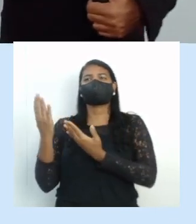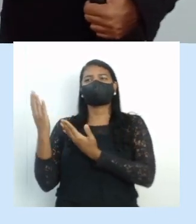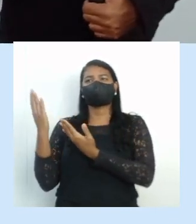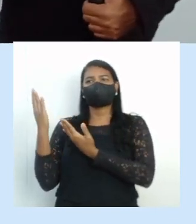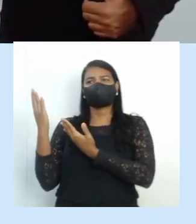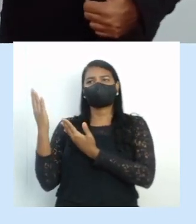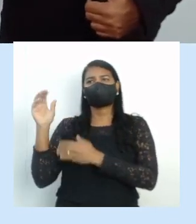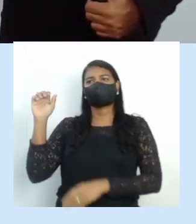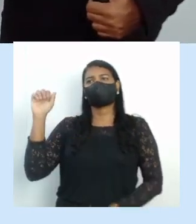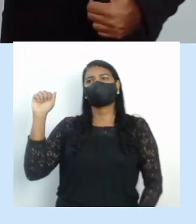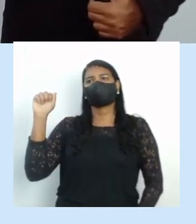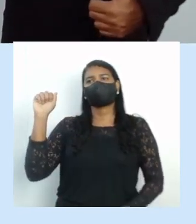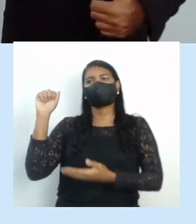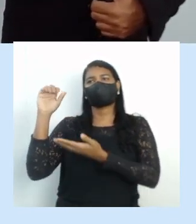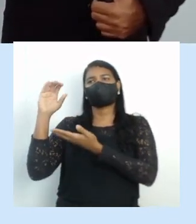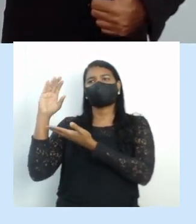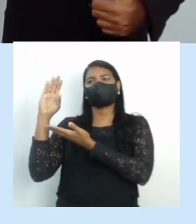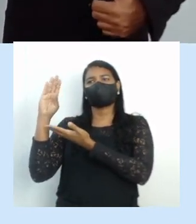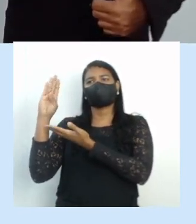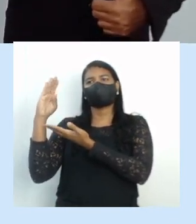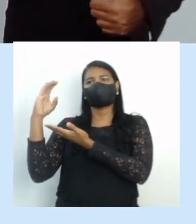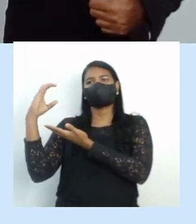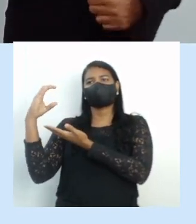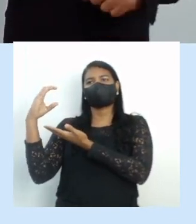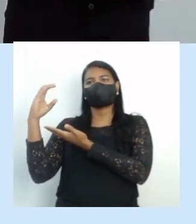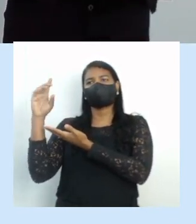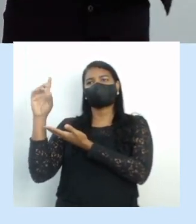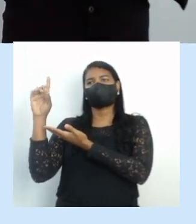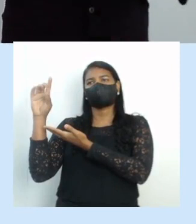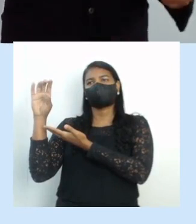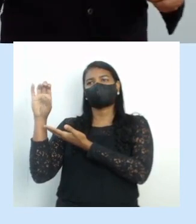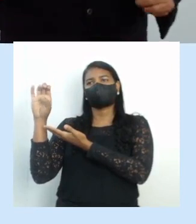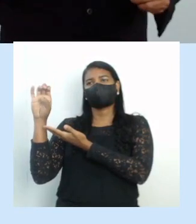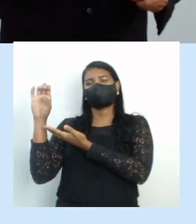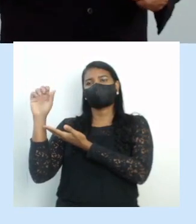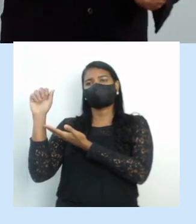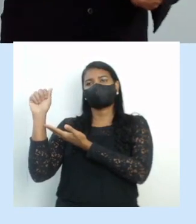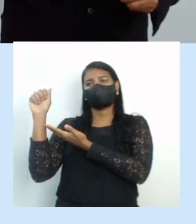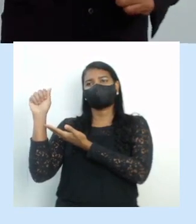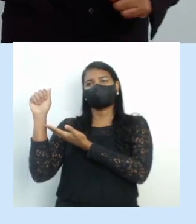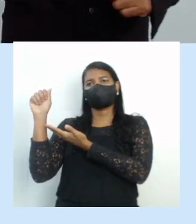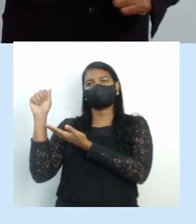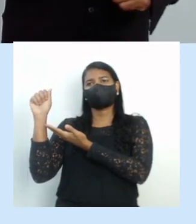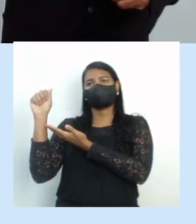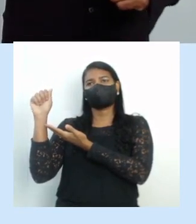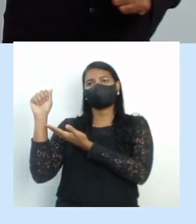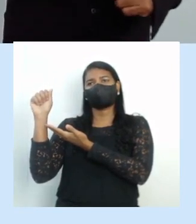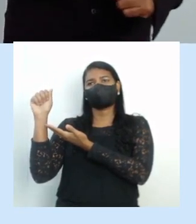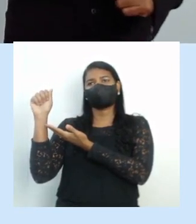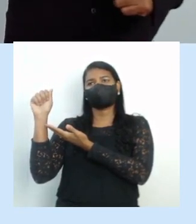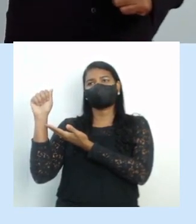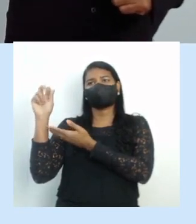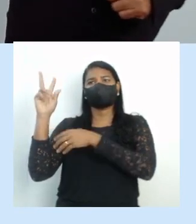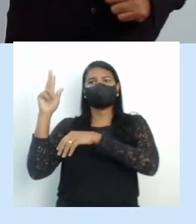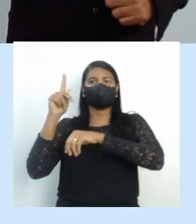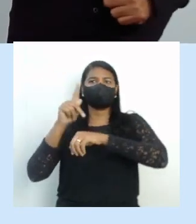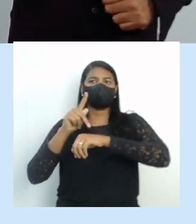A, B, C, D e E. Na alternativa A gente vê aí as